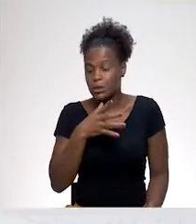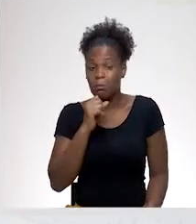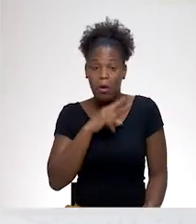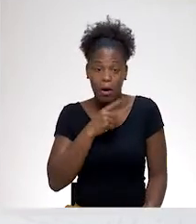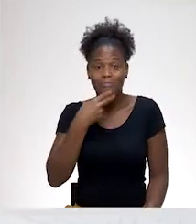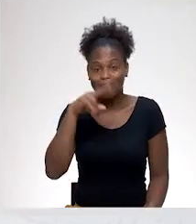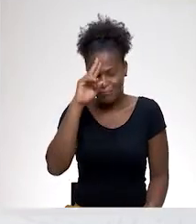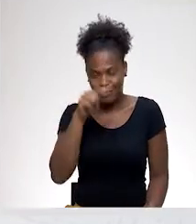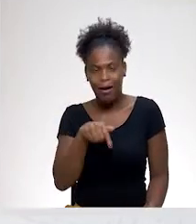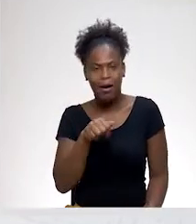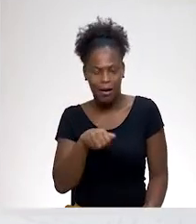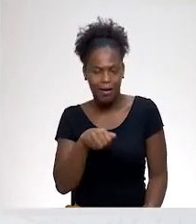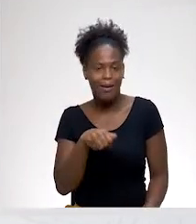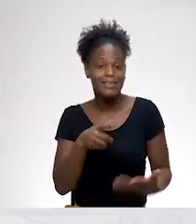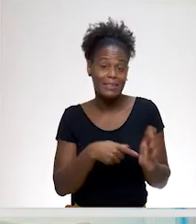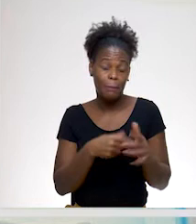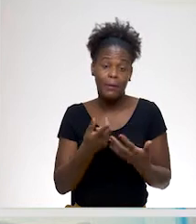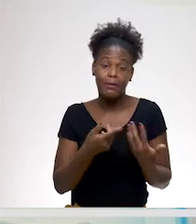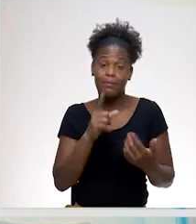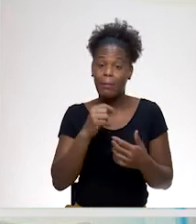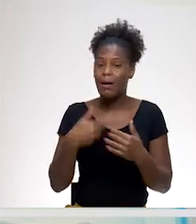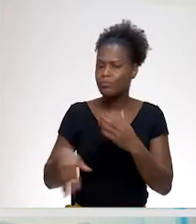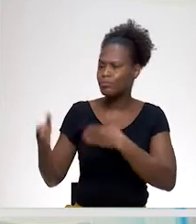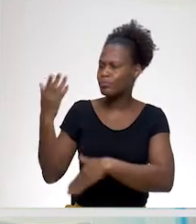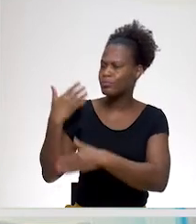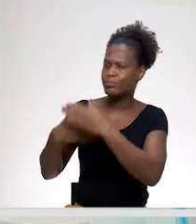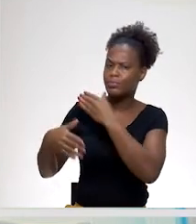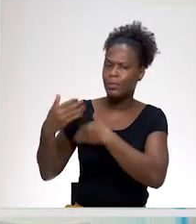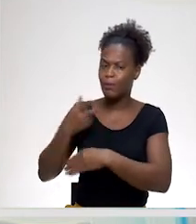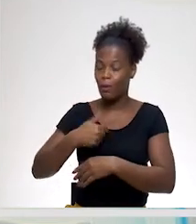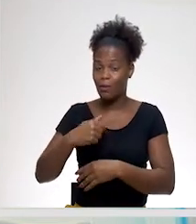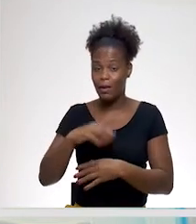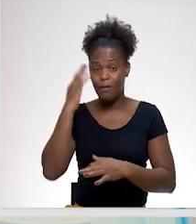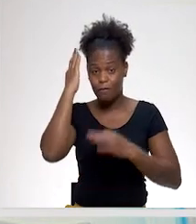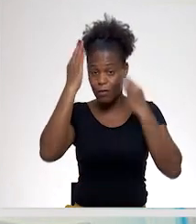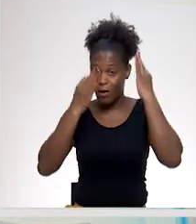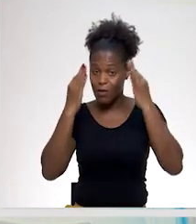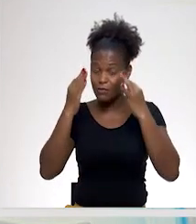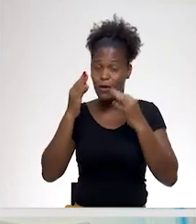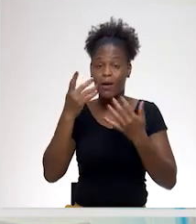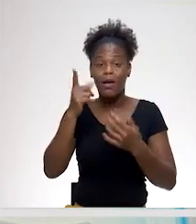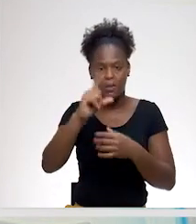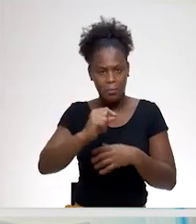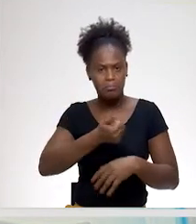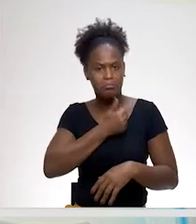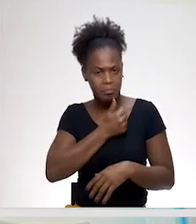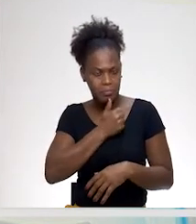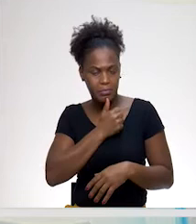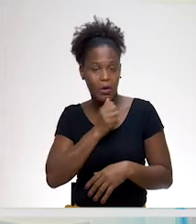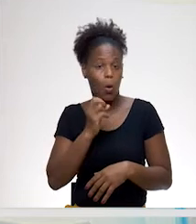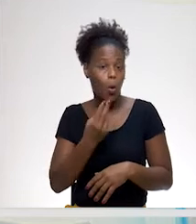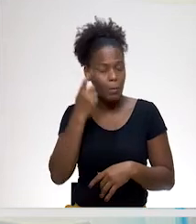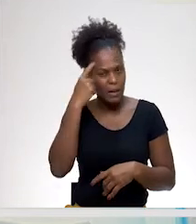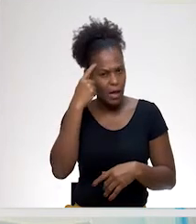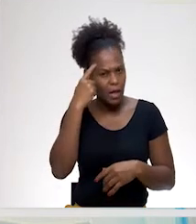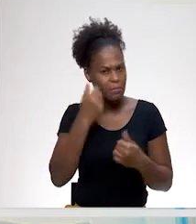que eles podem nos enganar. Também na época antiga, vimos um filósofo que também decidiu,